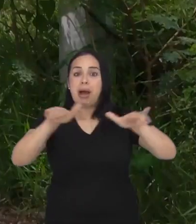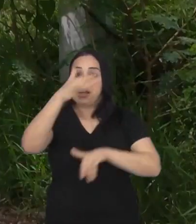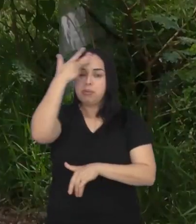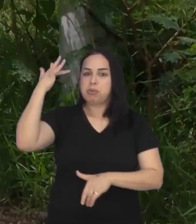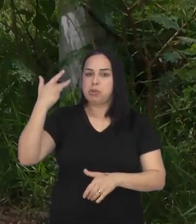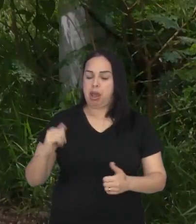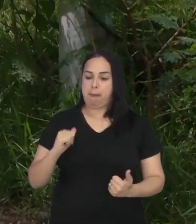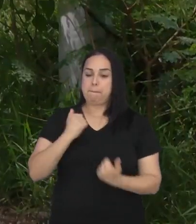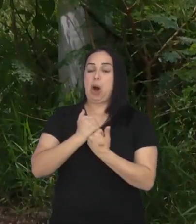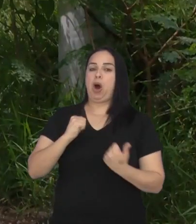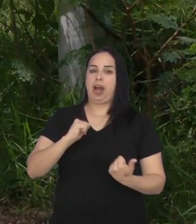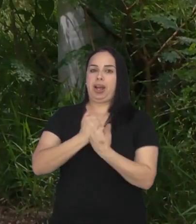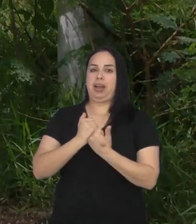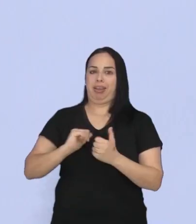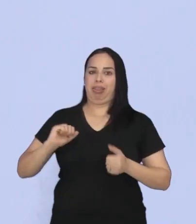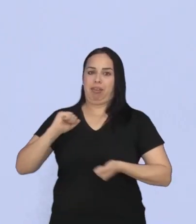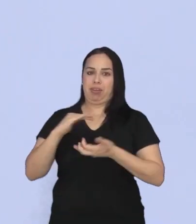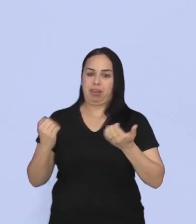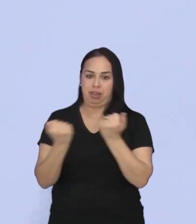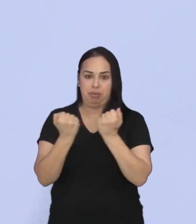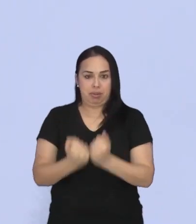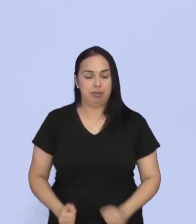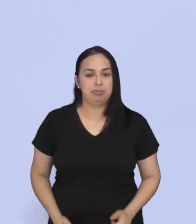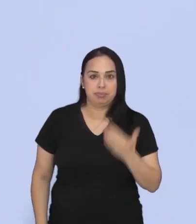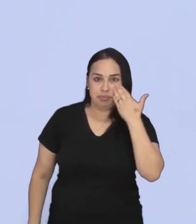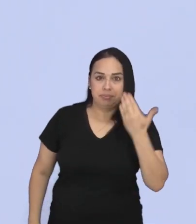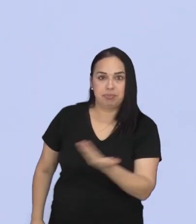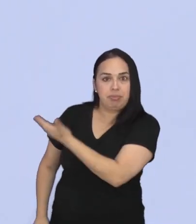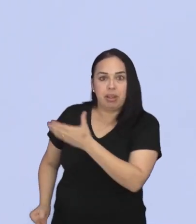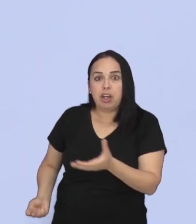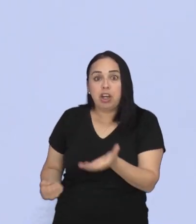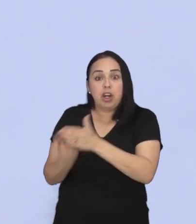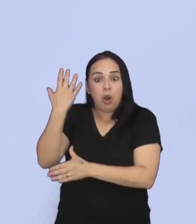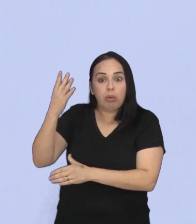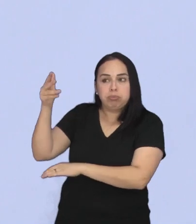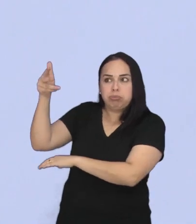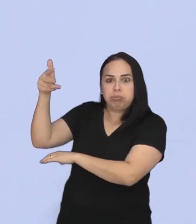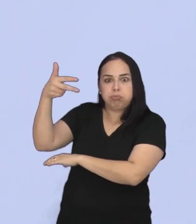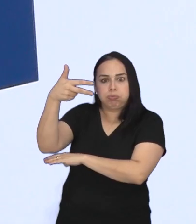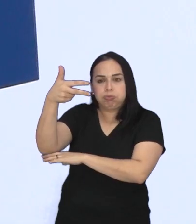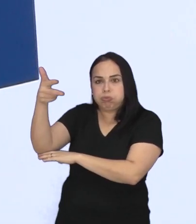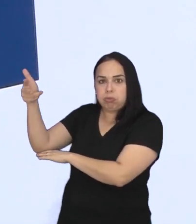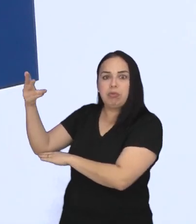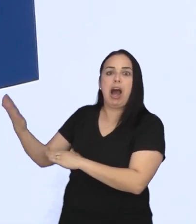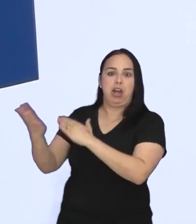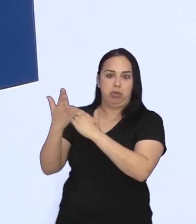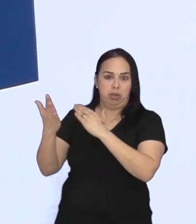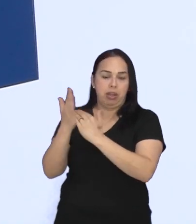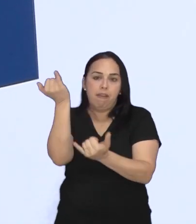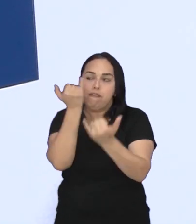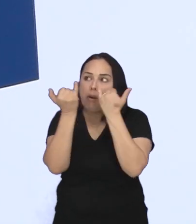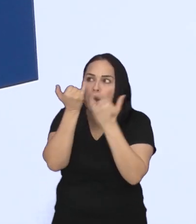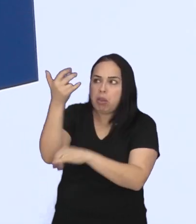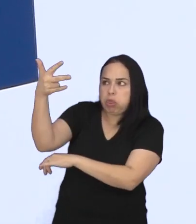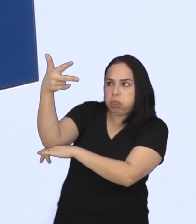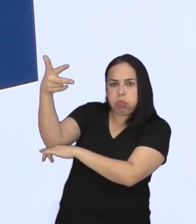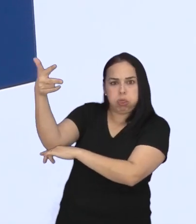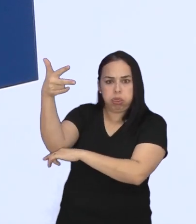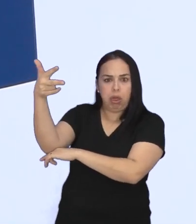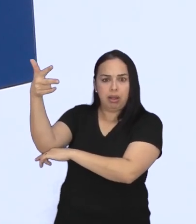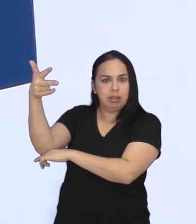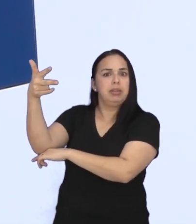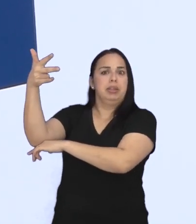do 4º ano do ensino fundamental e aos 9 anos já aprendeu uma lição para a vida: respeitar o